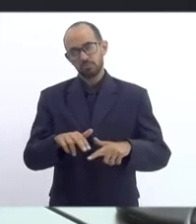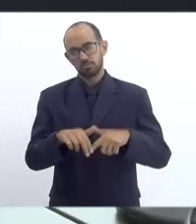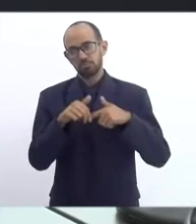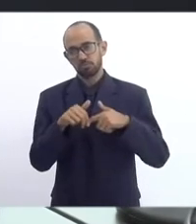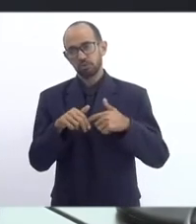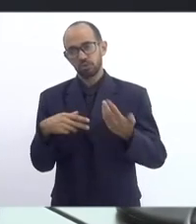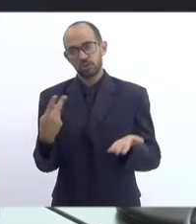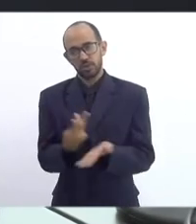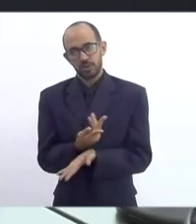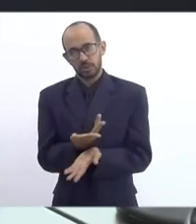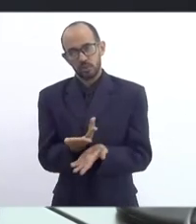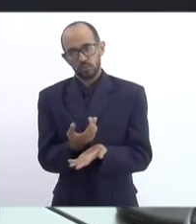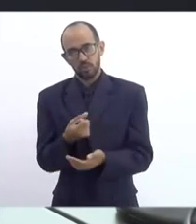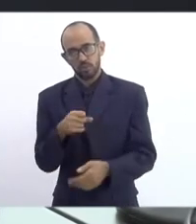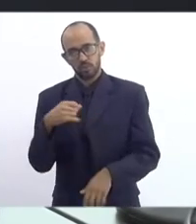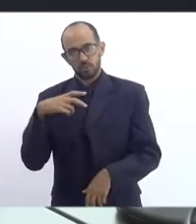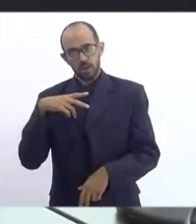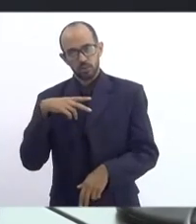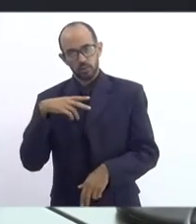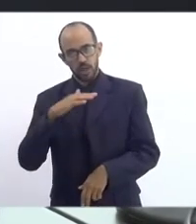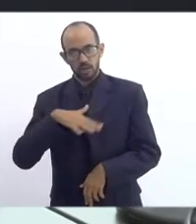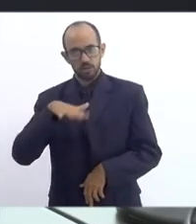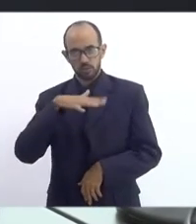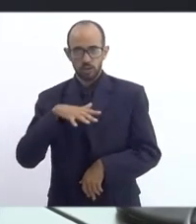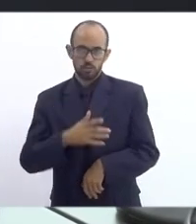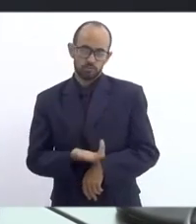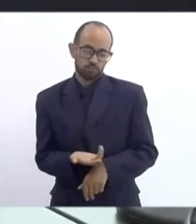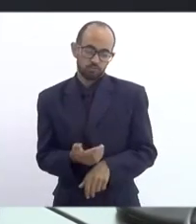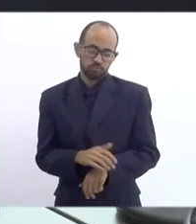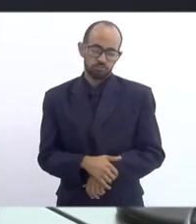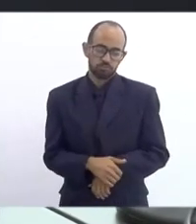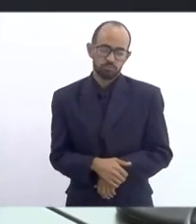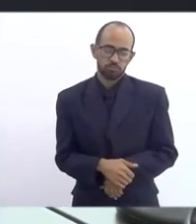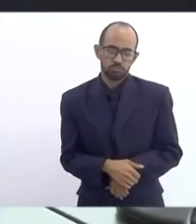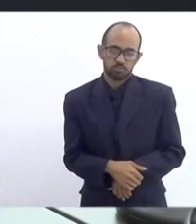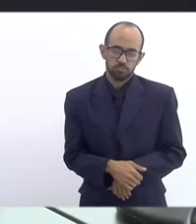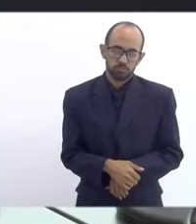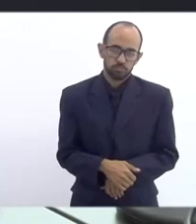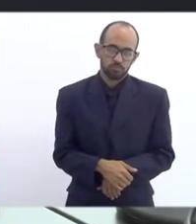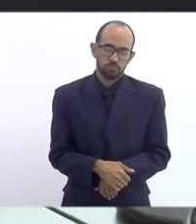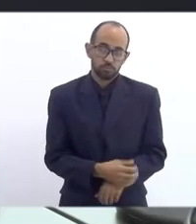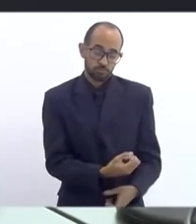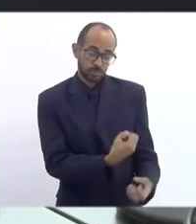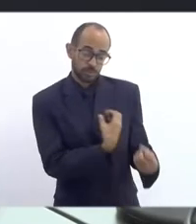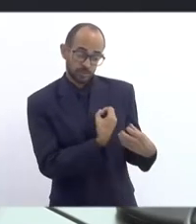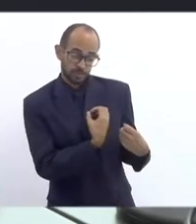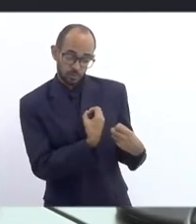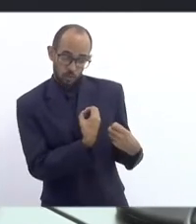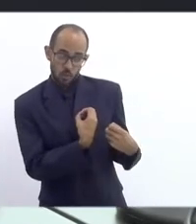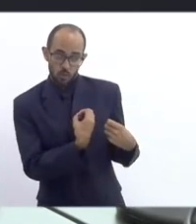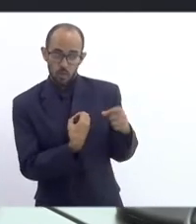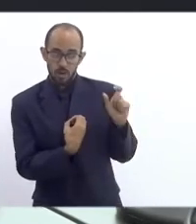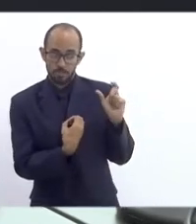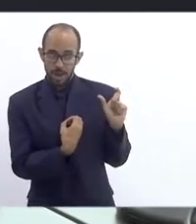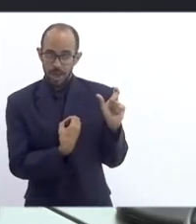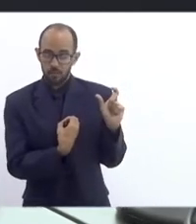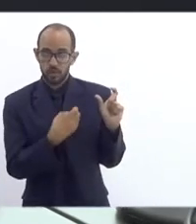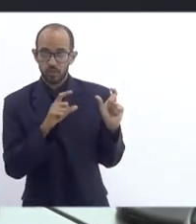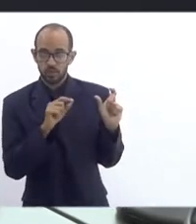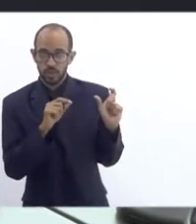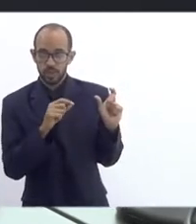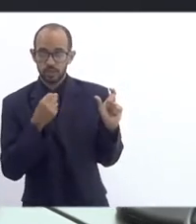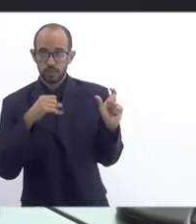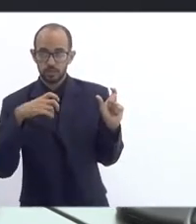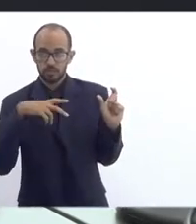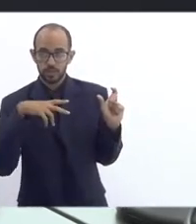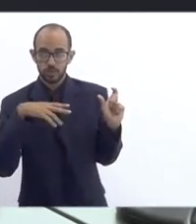se o particular está no geral. Pode ser. Me ensinou a dialética que o particular está no geral